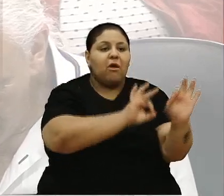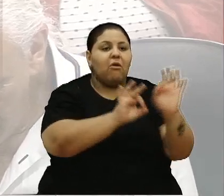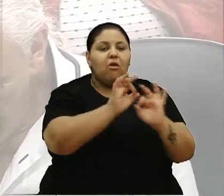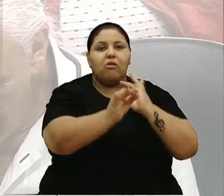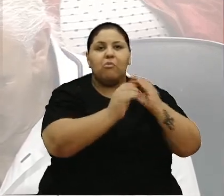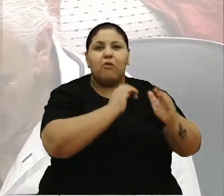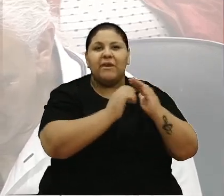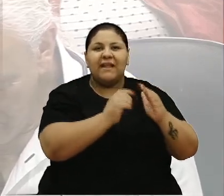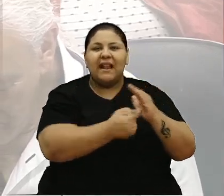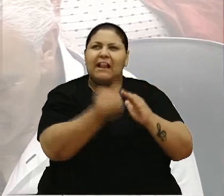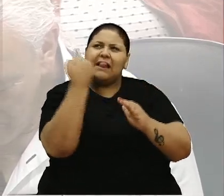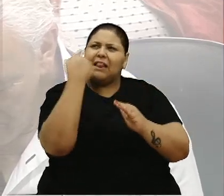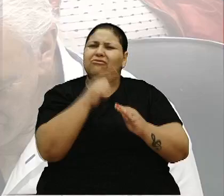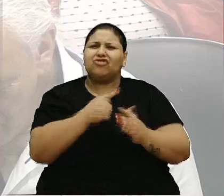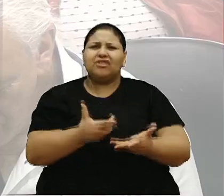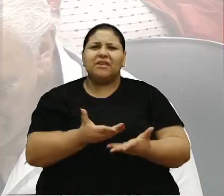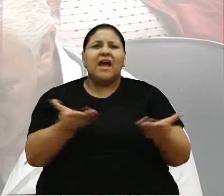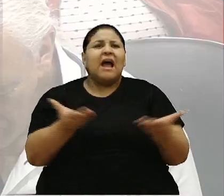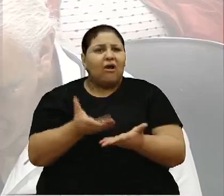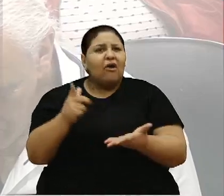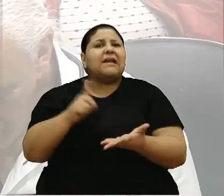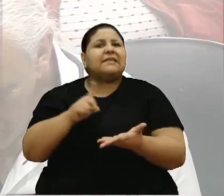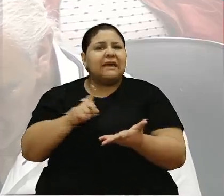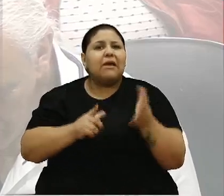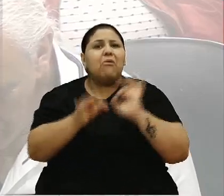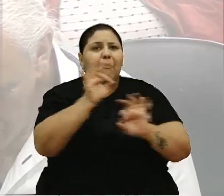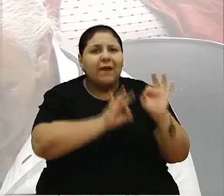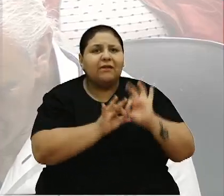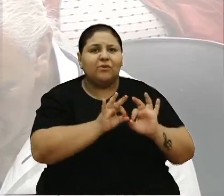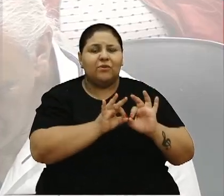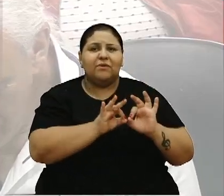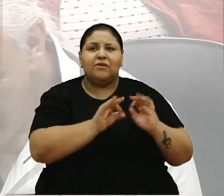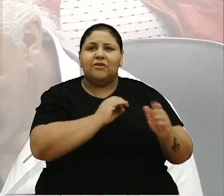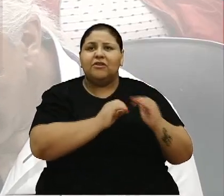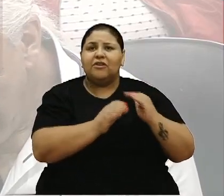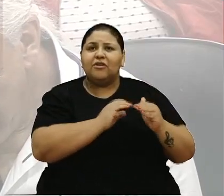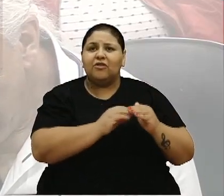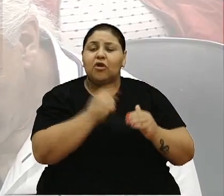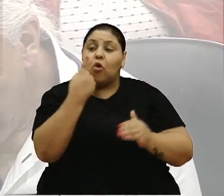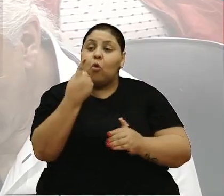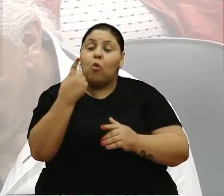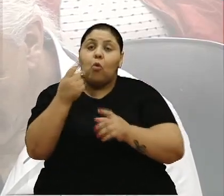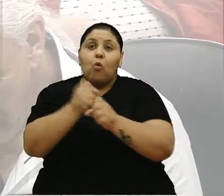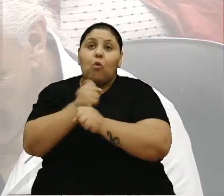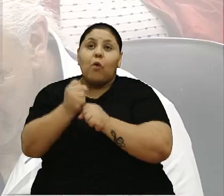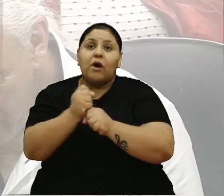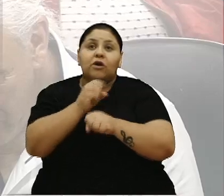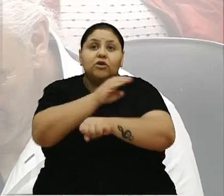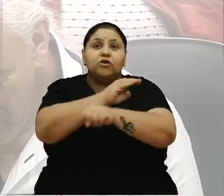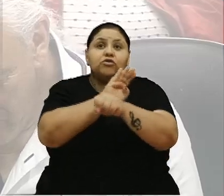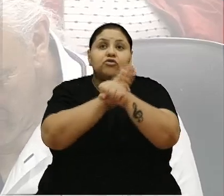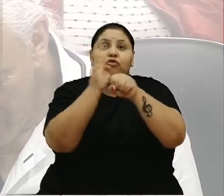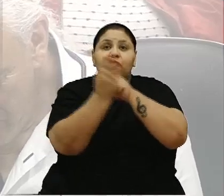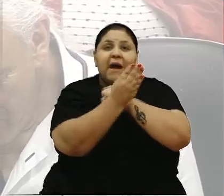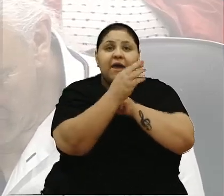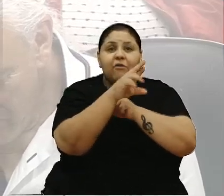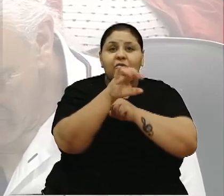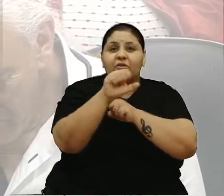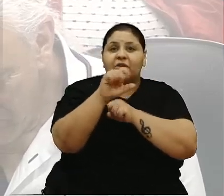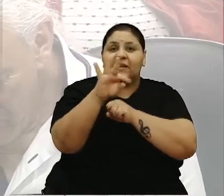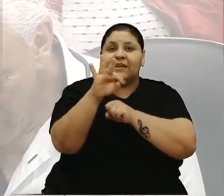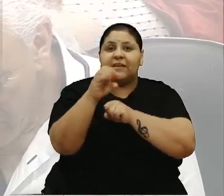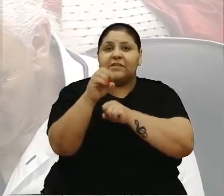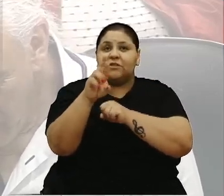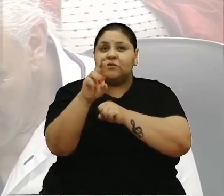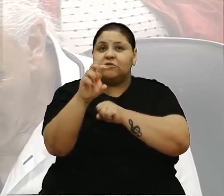tinha na época. Só que agora tem um plano de mobilidade e faz 1 ano que o Cristo Redentor mudou a rota do ônibus e não consegue